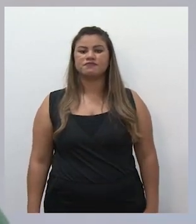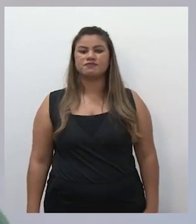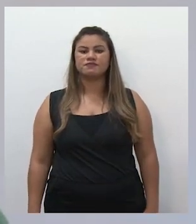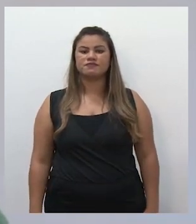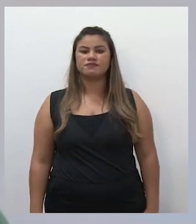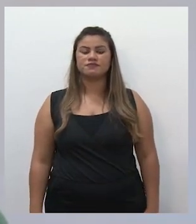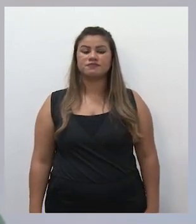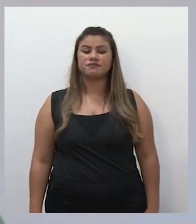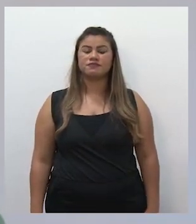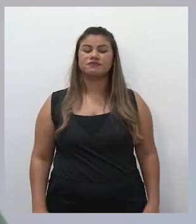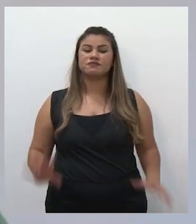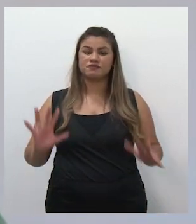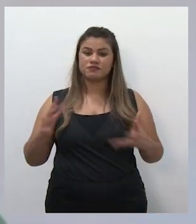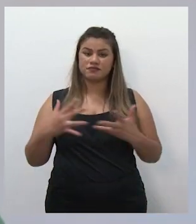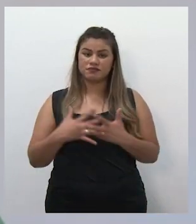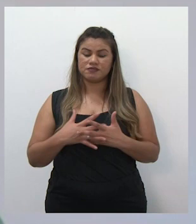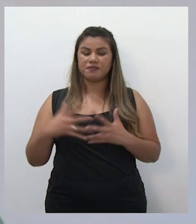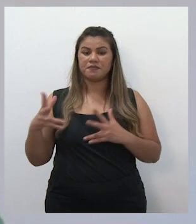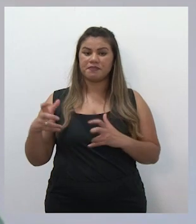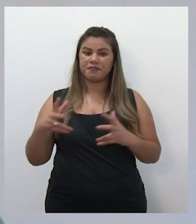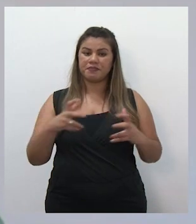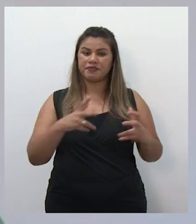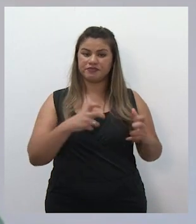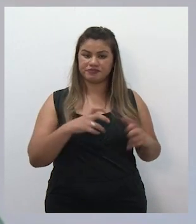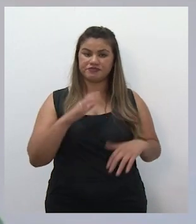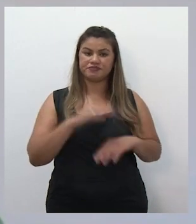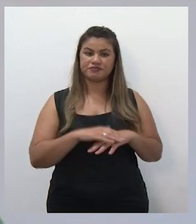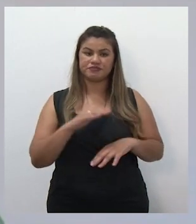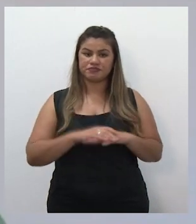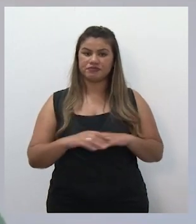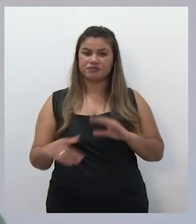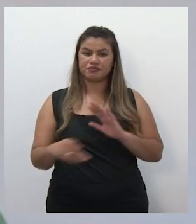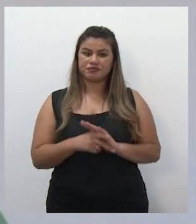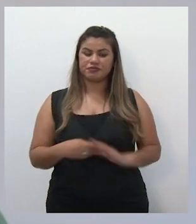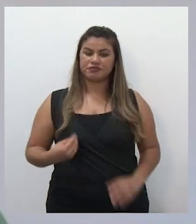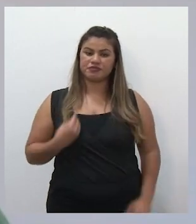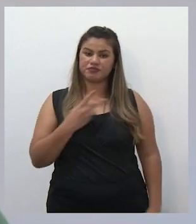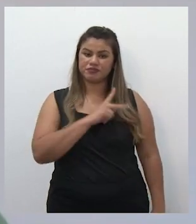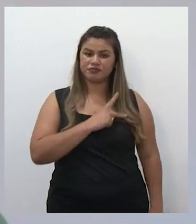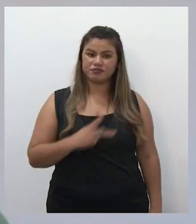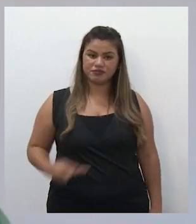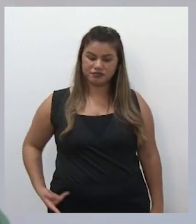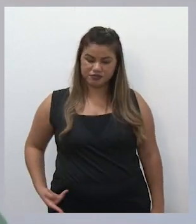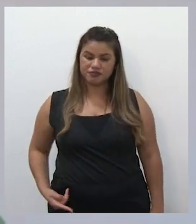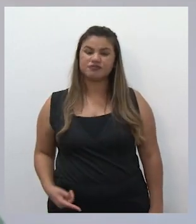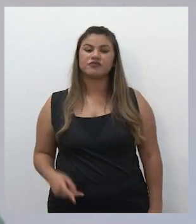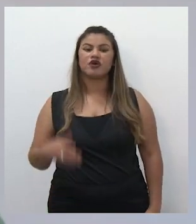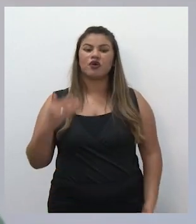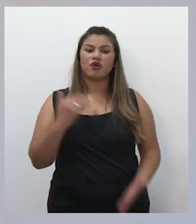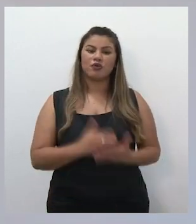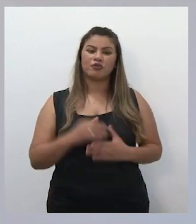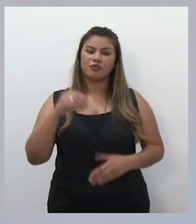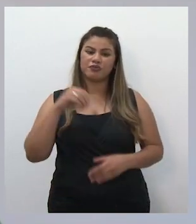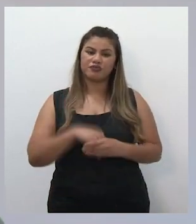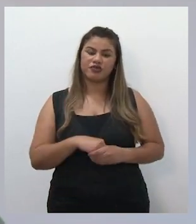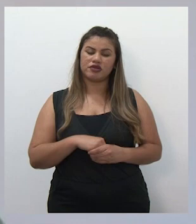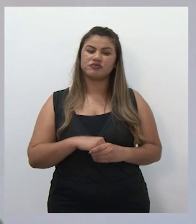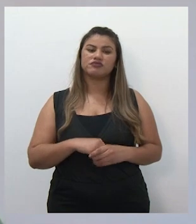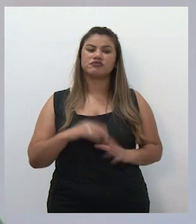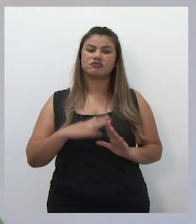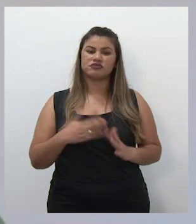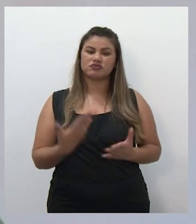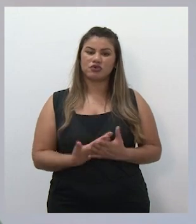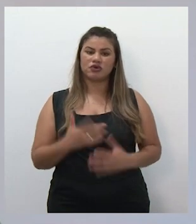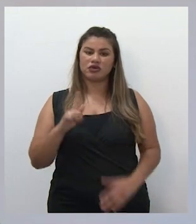de cidadania, de ter essa noção, né, dessa participação efetiva na vida pública. Ele já começa dentro da escola, nos seus grêmios, a